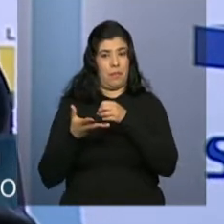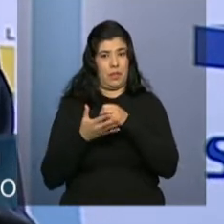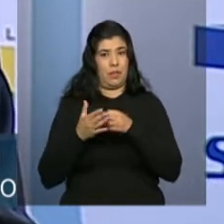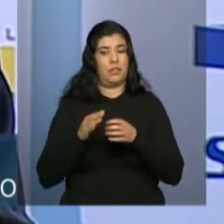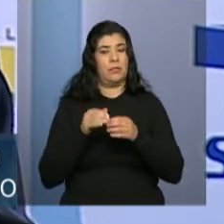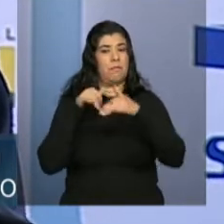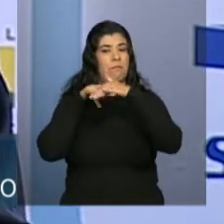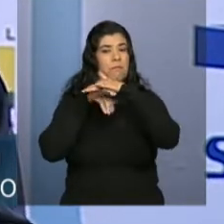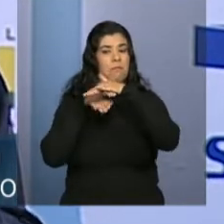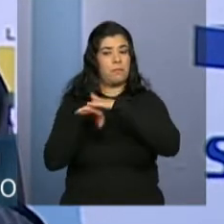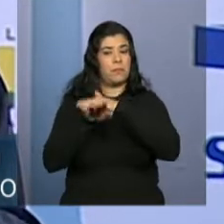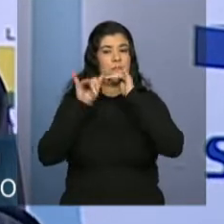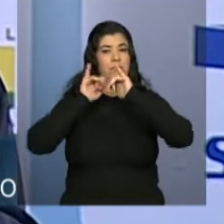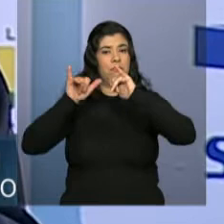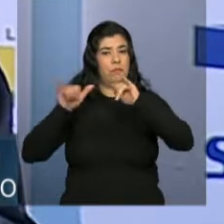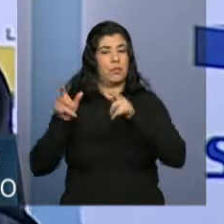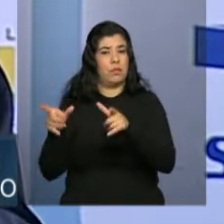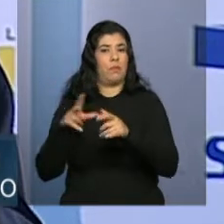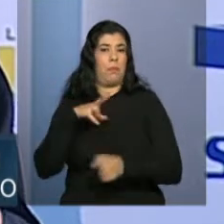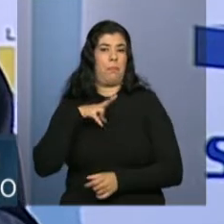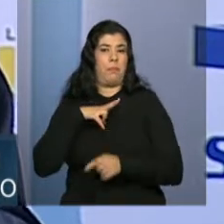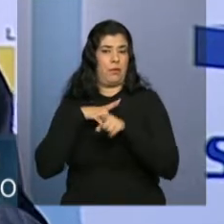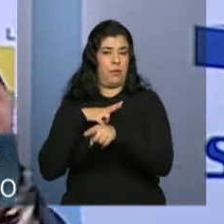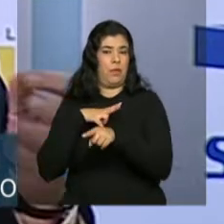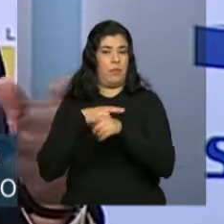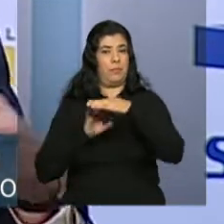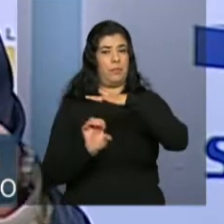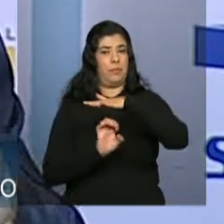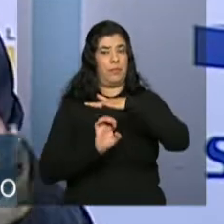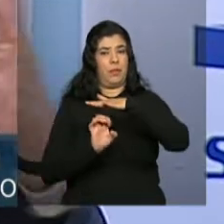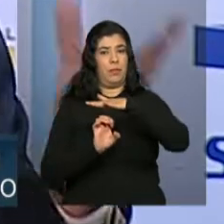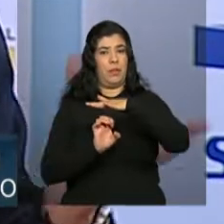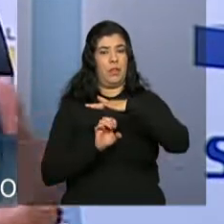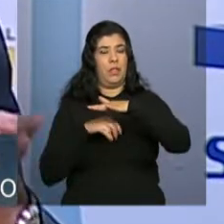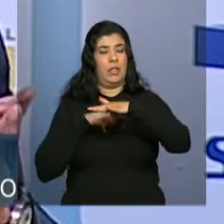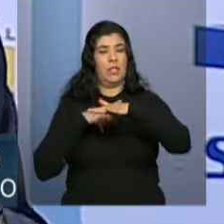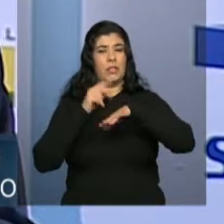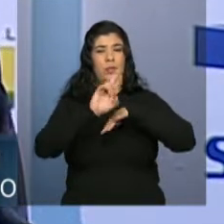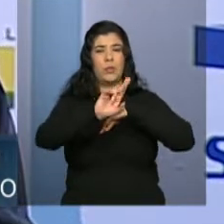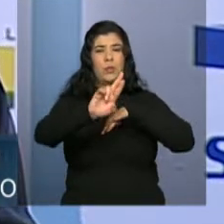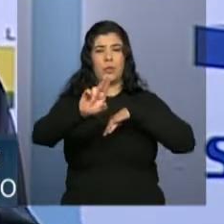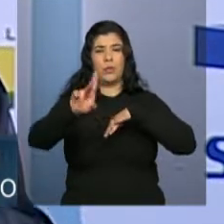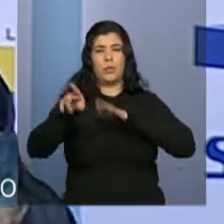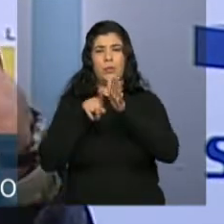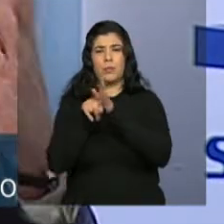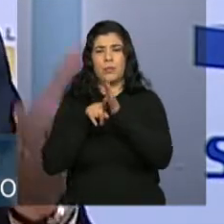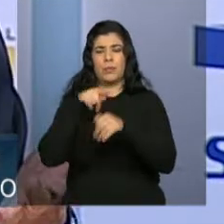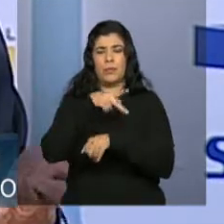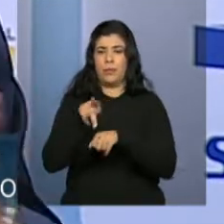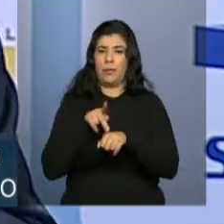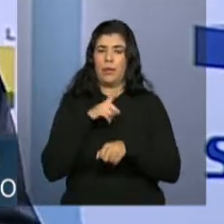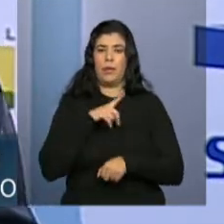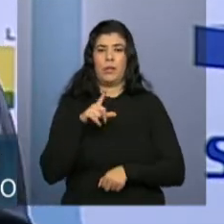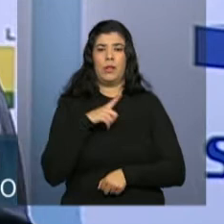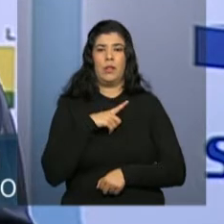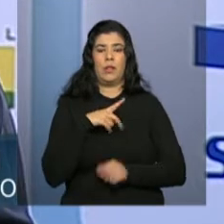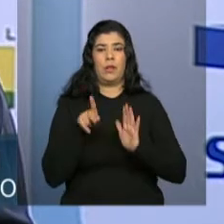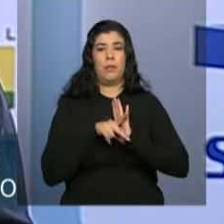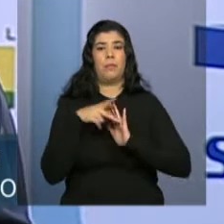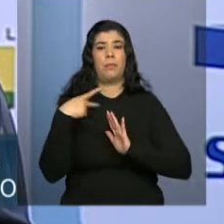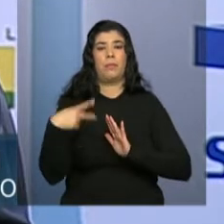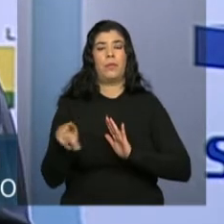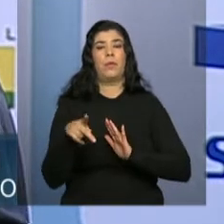privada feita por uma essa empresa que faz isso em vários países do mundo né Tem